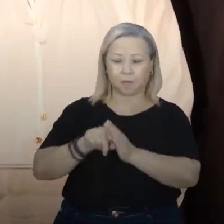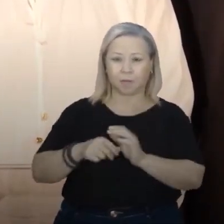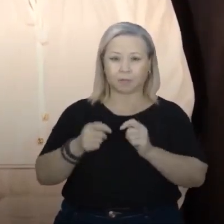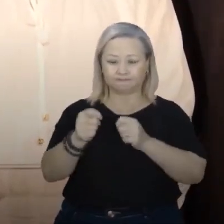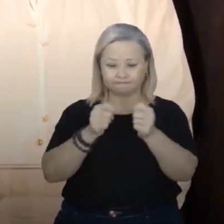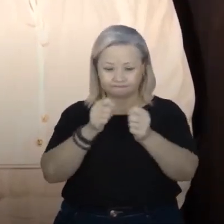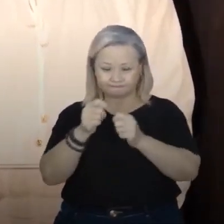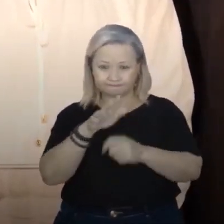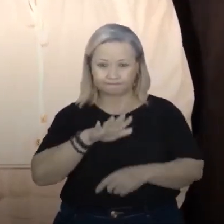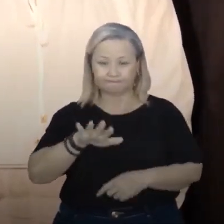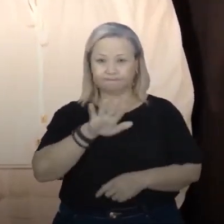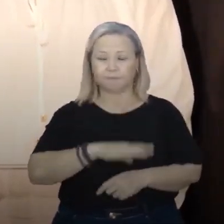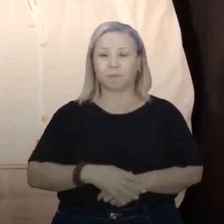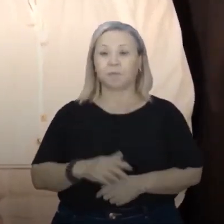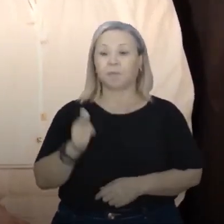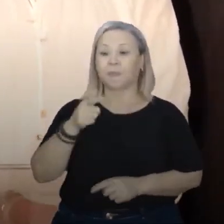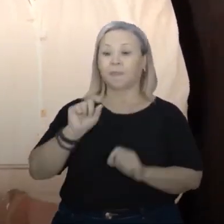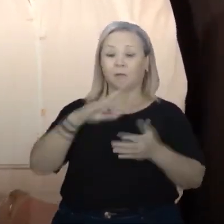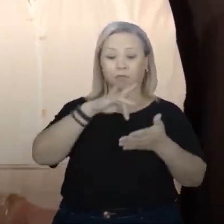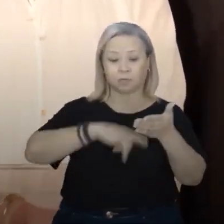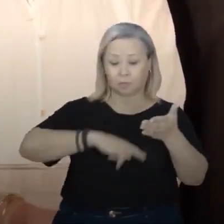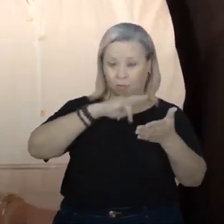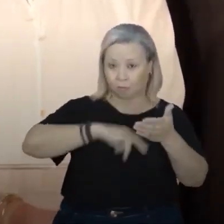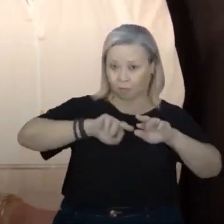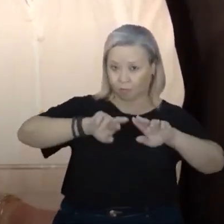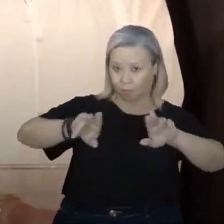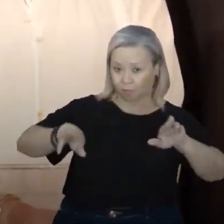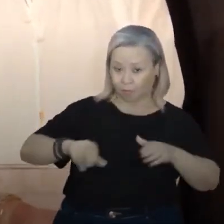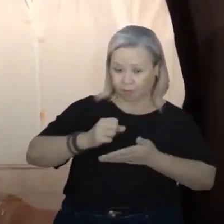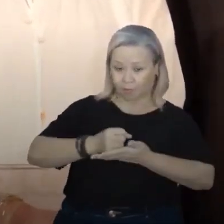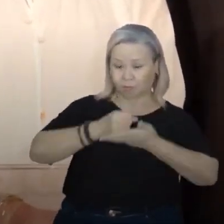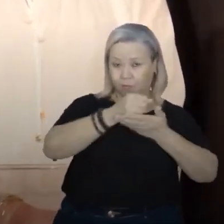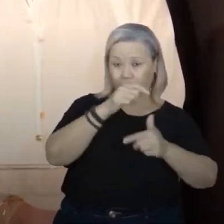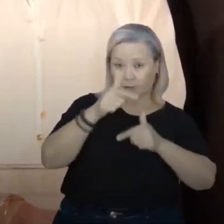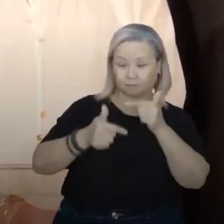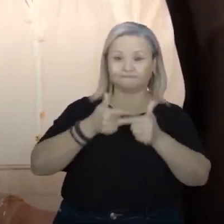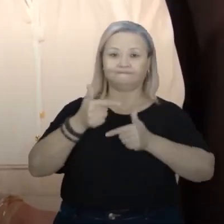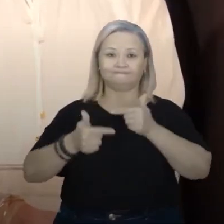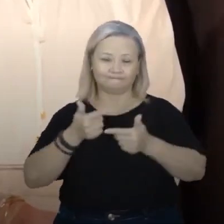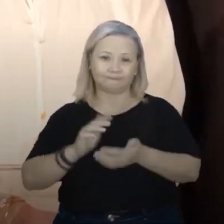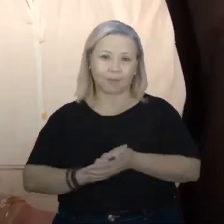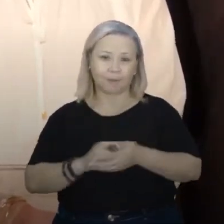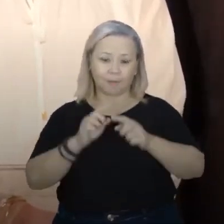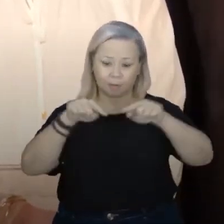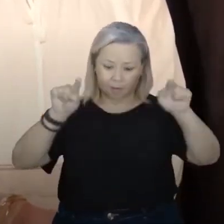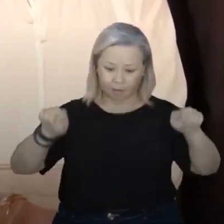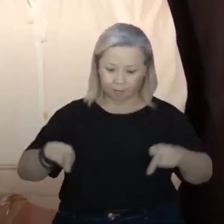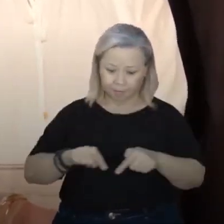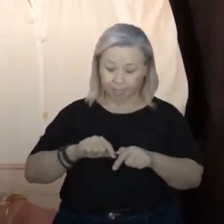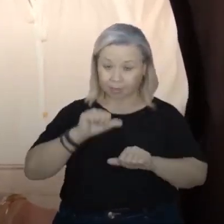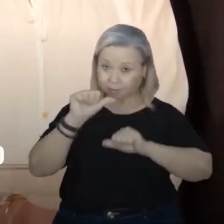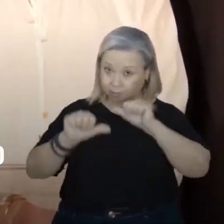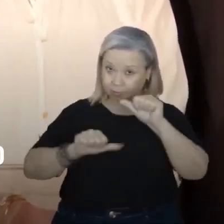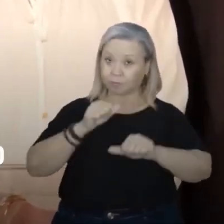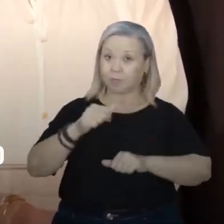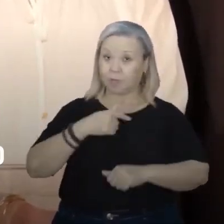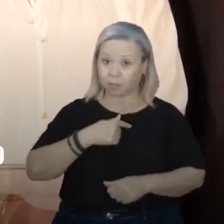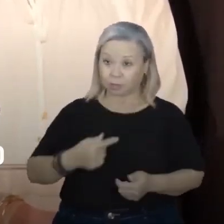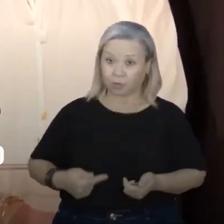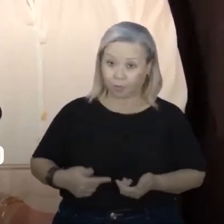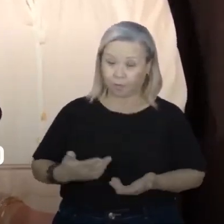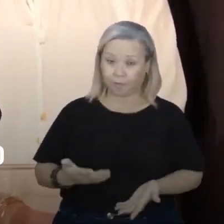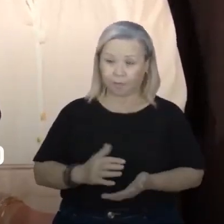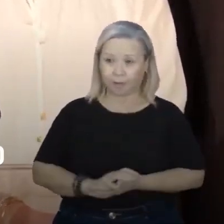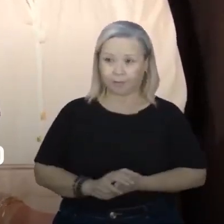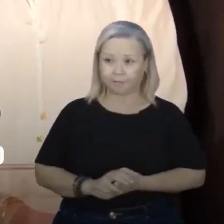monitoramento e outros documentos que vão ajudar os trabalhos do gabinete de transição. O Tribunal de